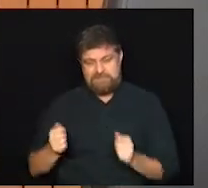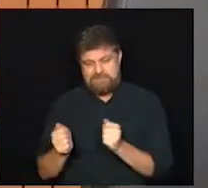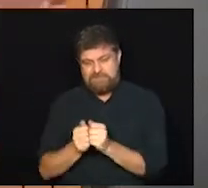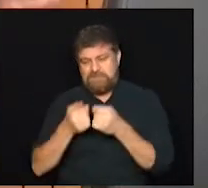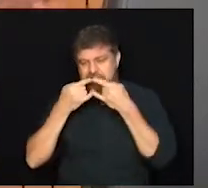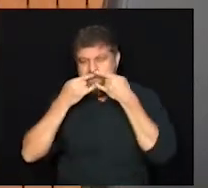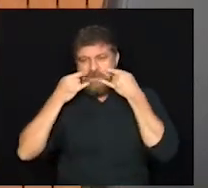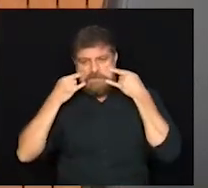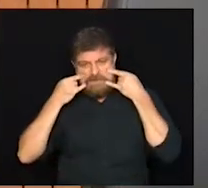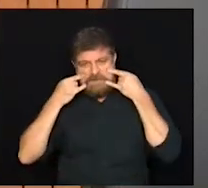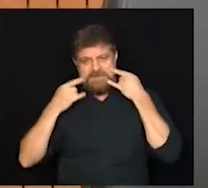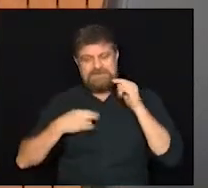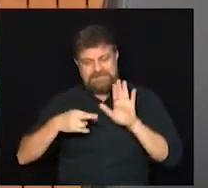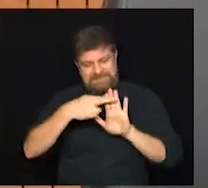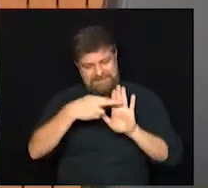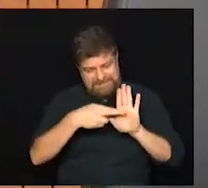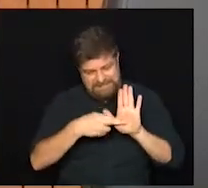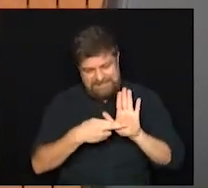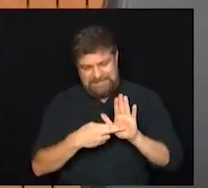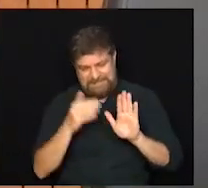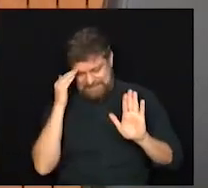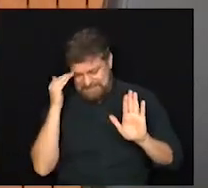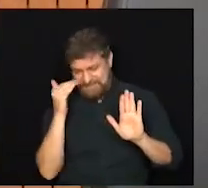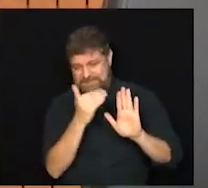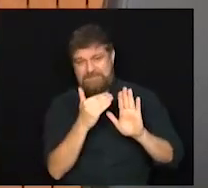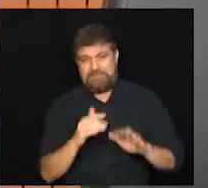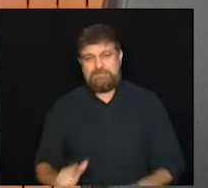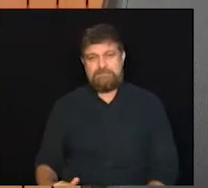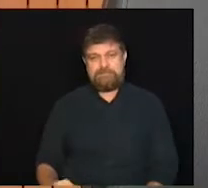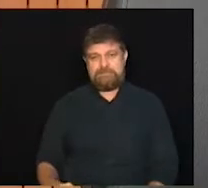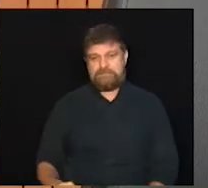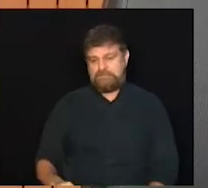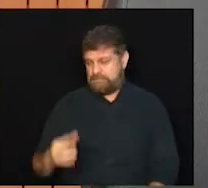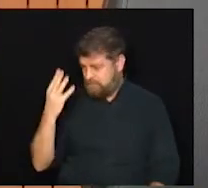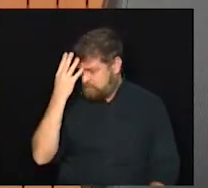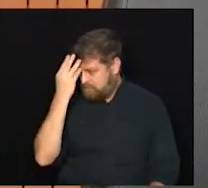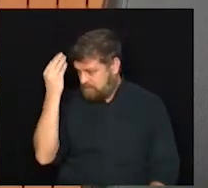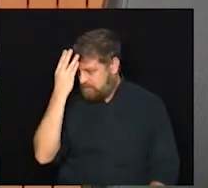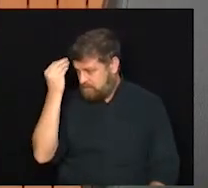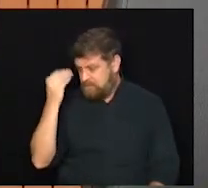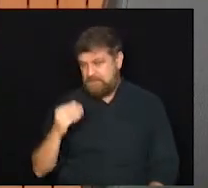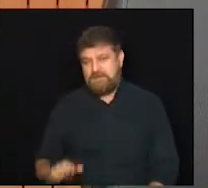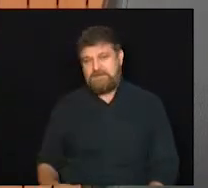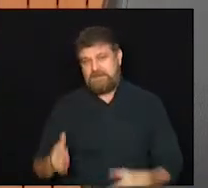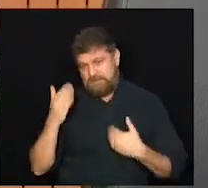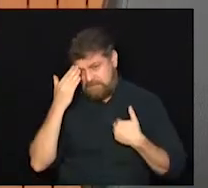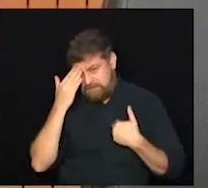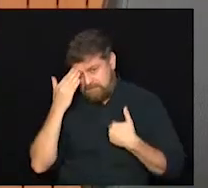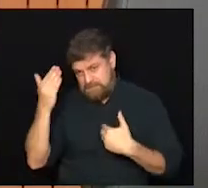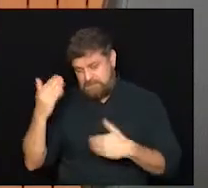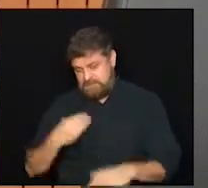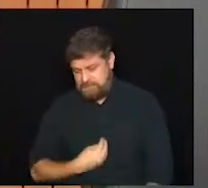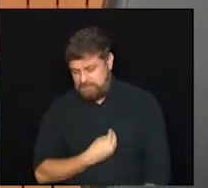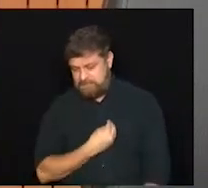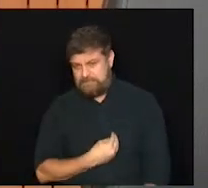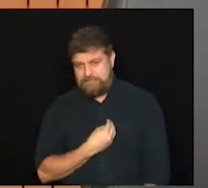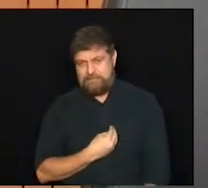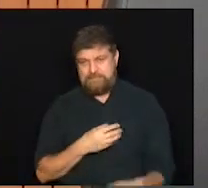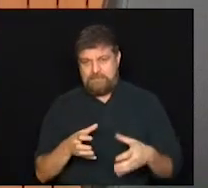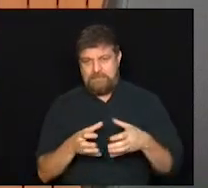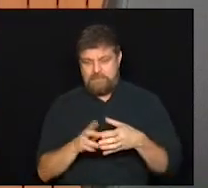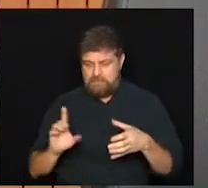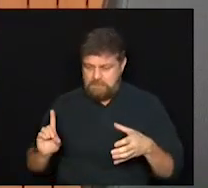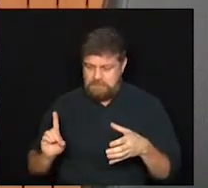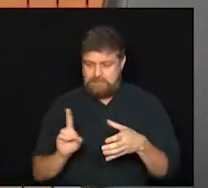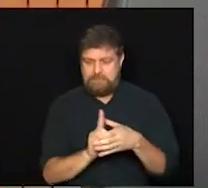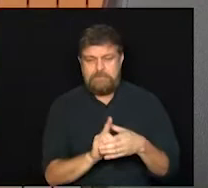máscara, guardando aí o distanciamento. Mas vereador Jair da Farmácia, é uma alegria tê-lo aqui também participando dessa comissão.